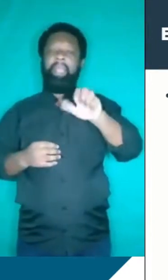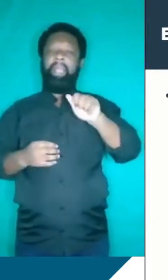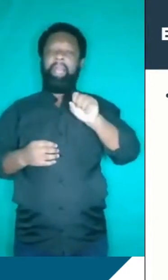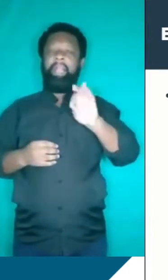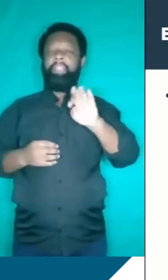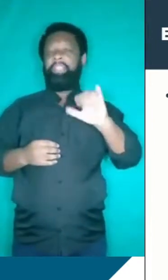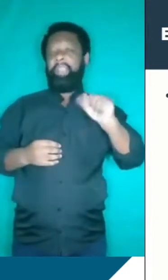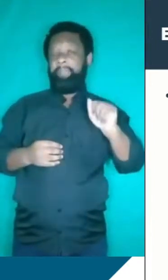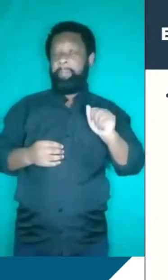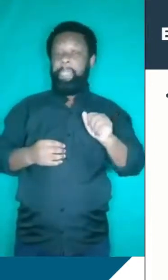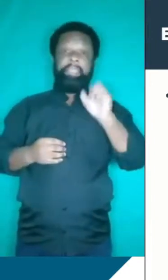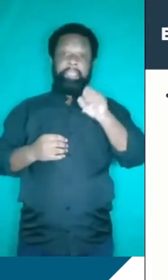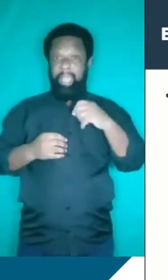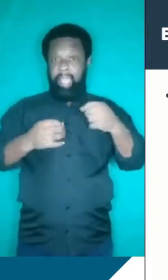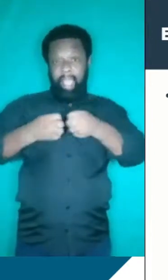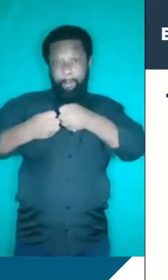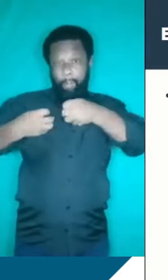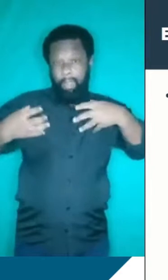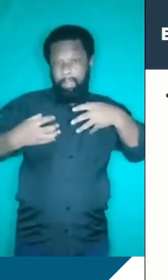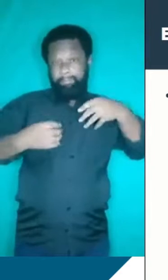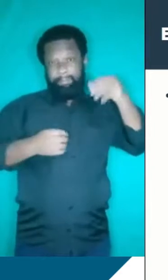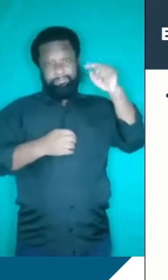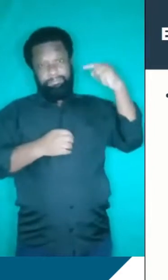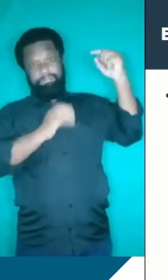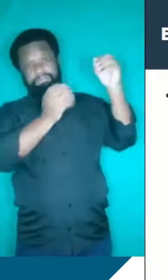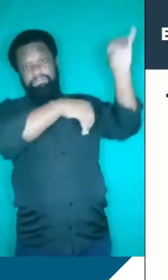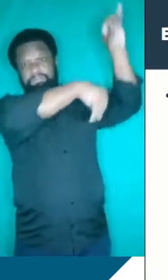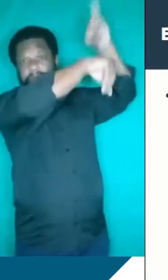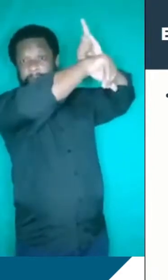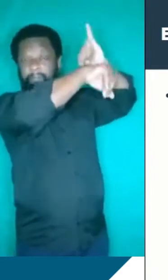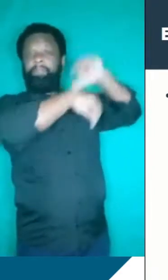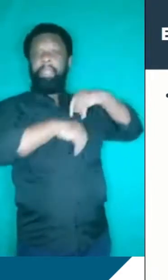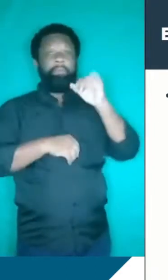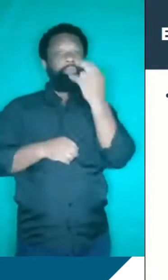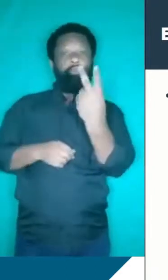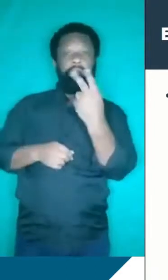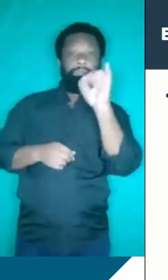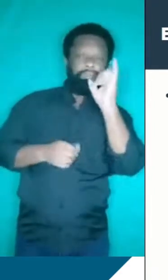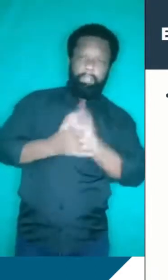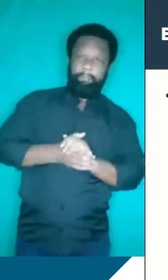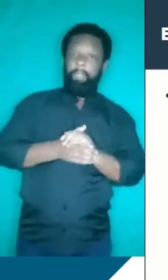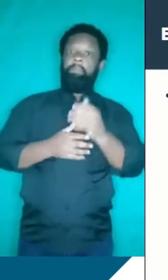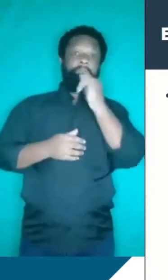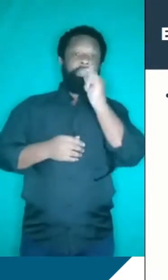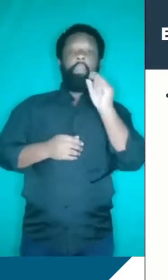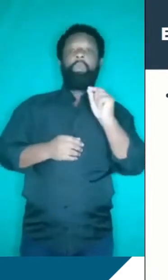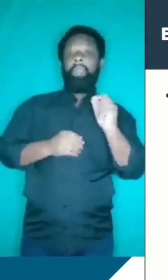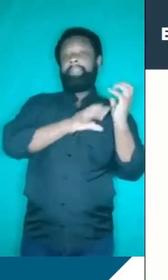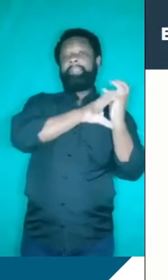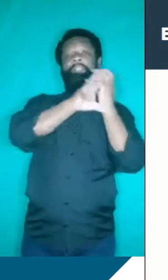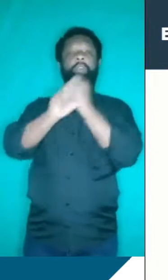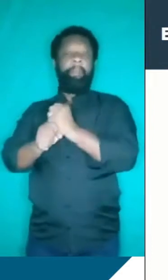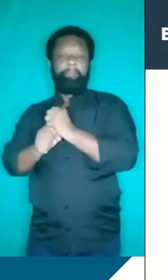eu vou ter potencial gravitacional e potencial elástica. Então, a energia potencial do sistema vai ser a soma dessas duas coisas